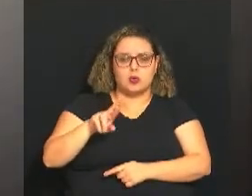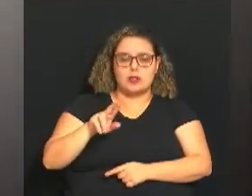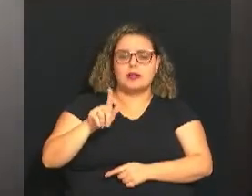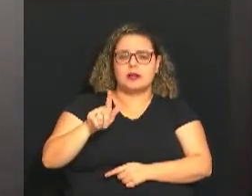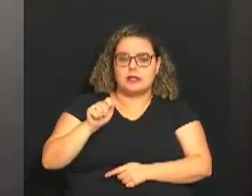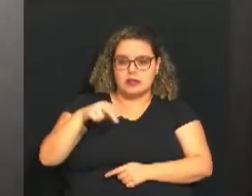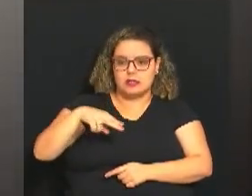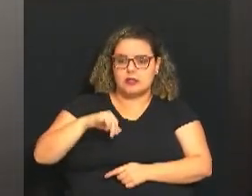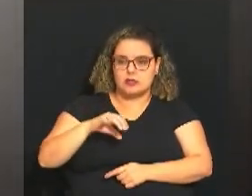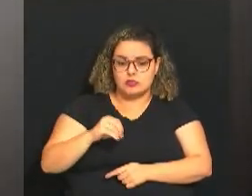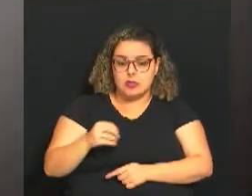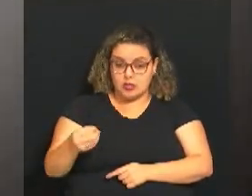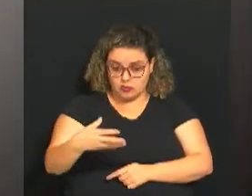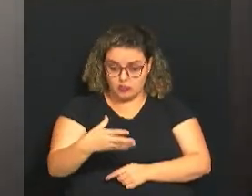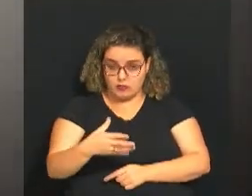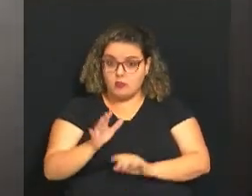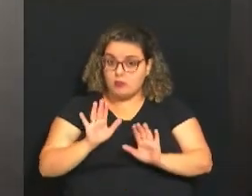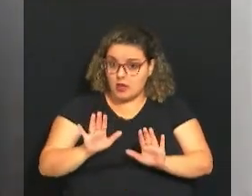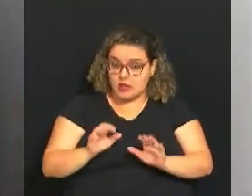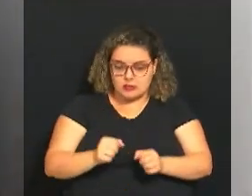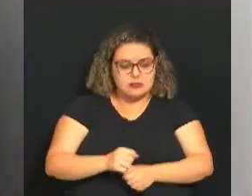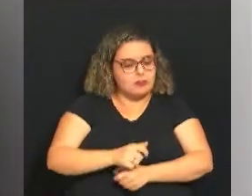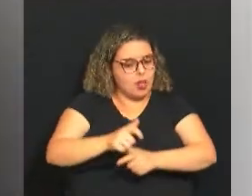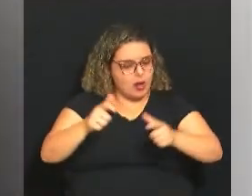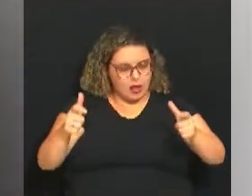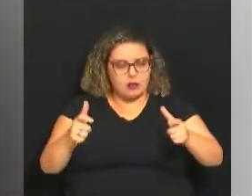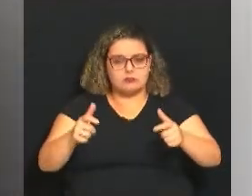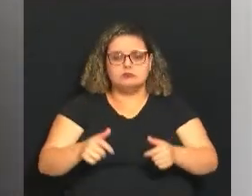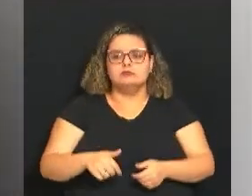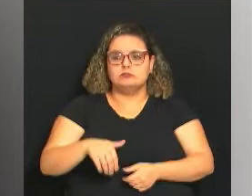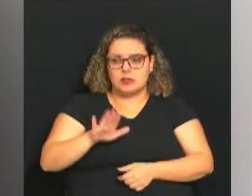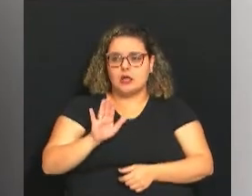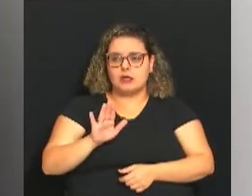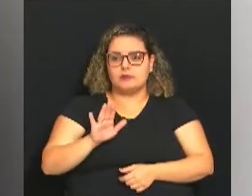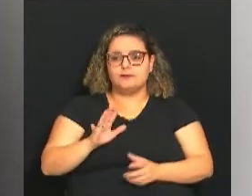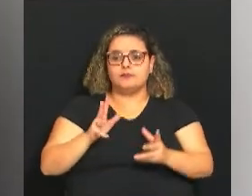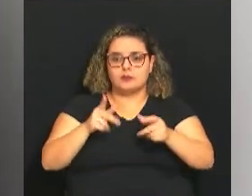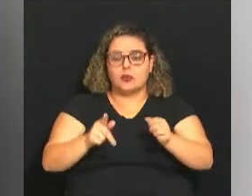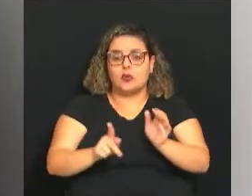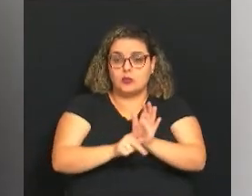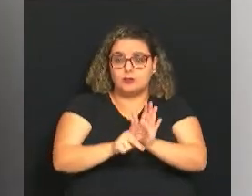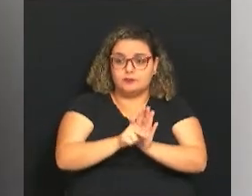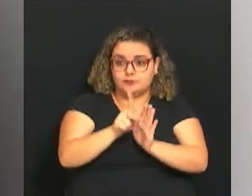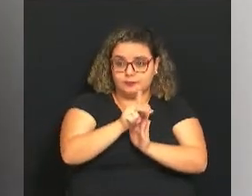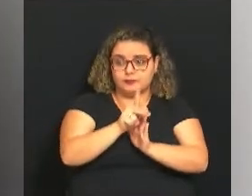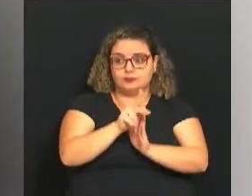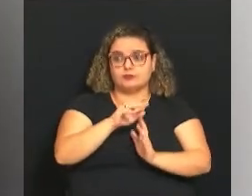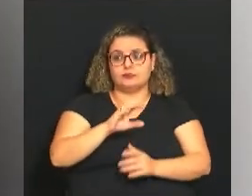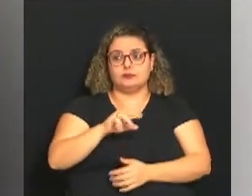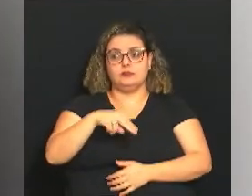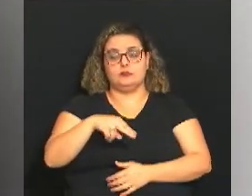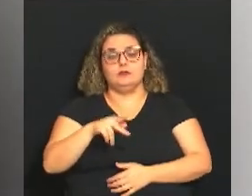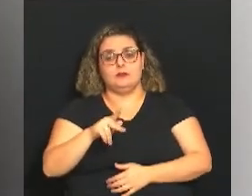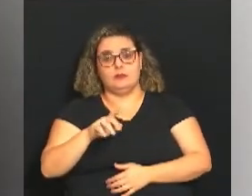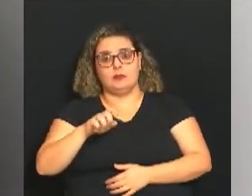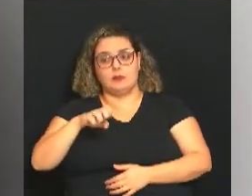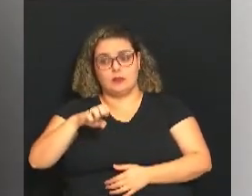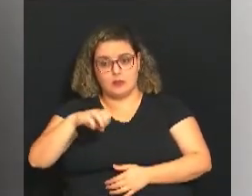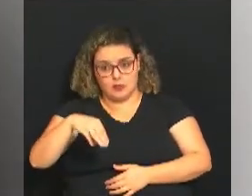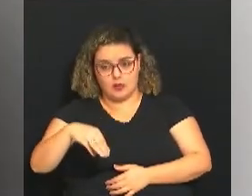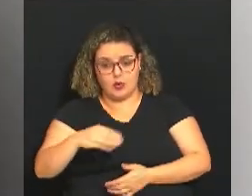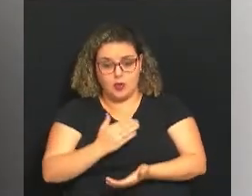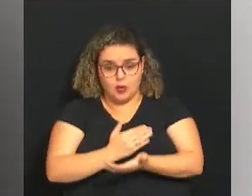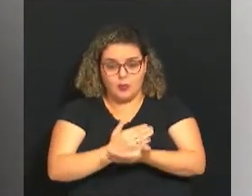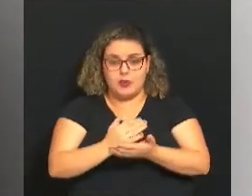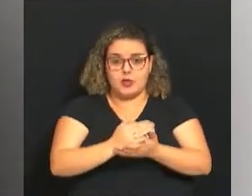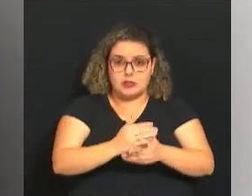deve crescer no centro de pesquisas. Como todos os projetos, né, do CNPEM, eles, uma vez que começam a operar, eles